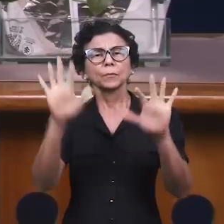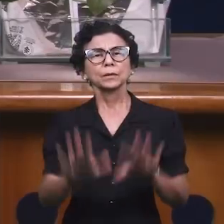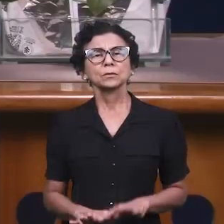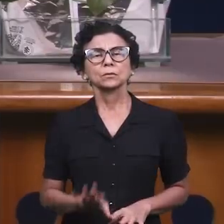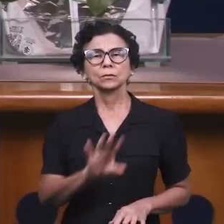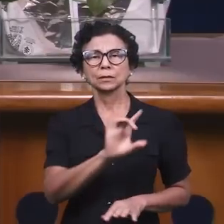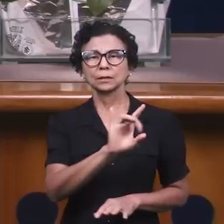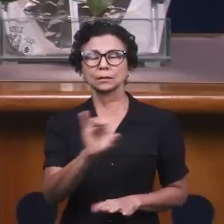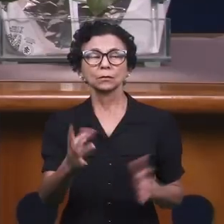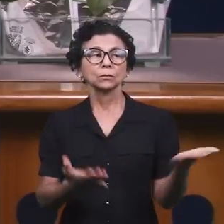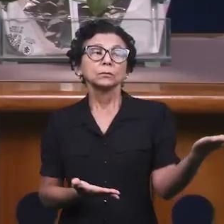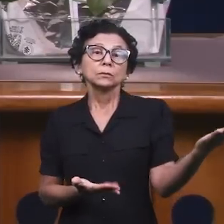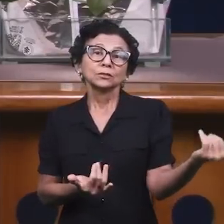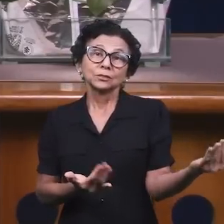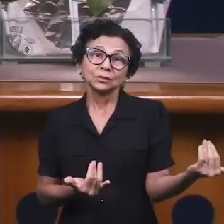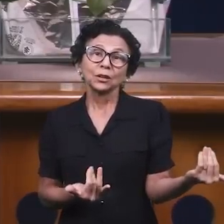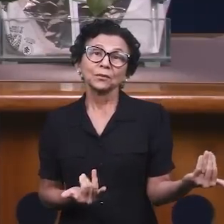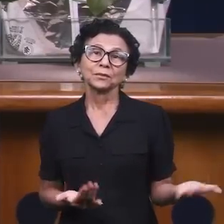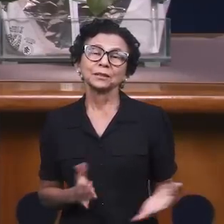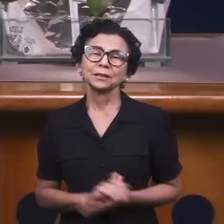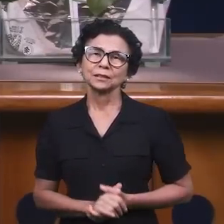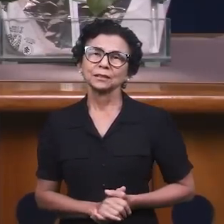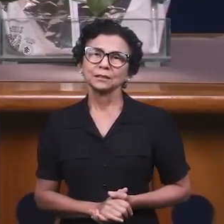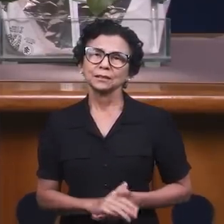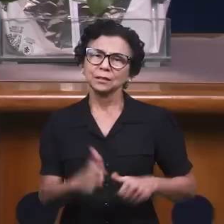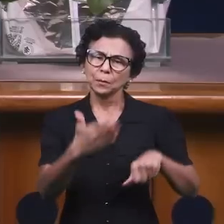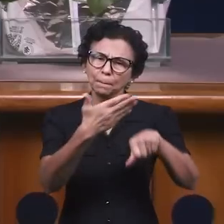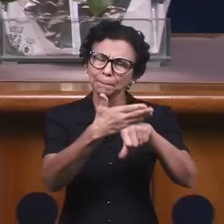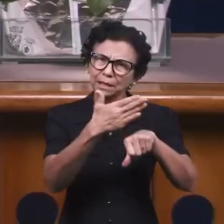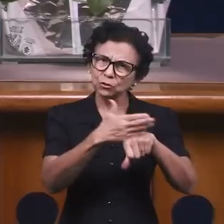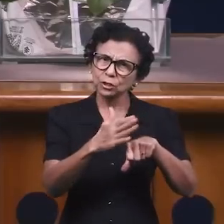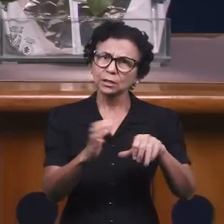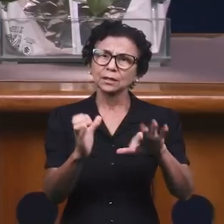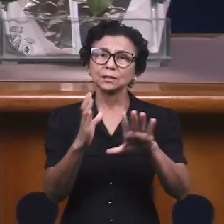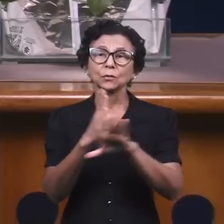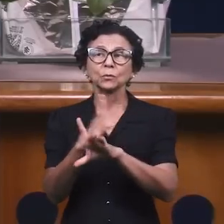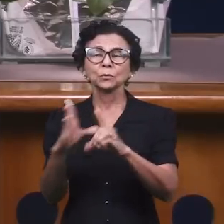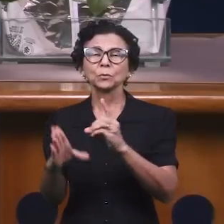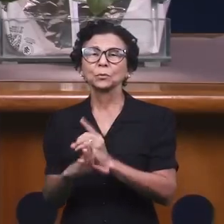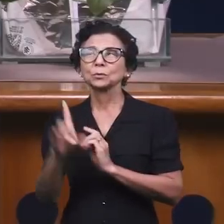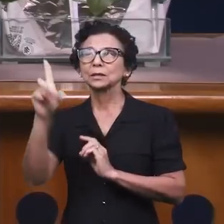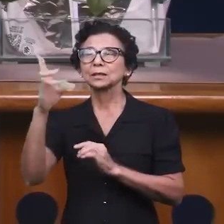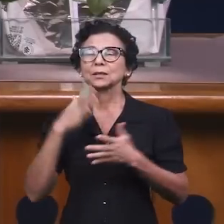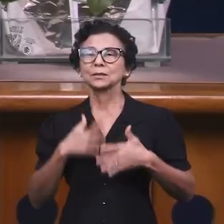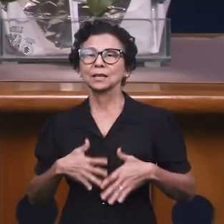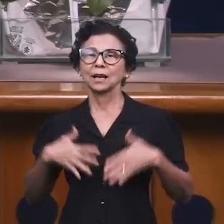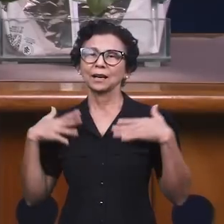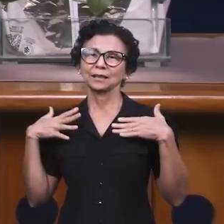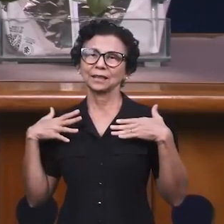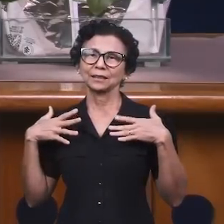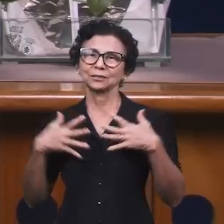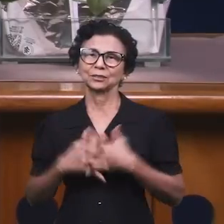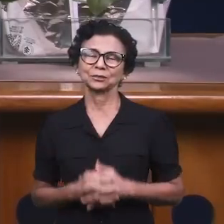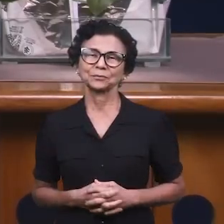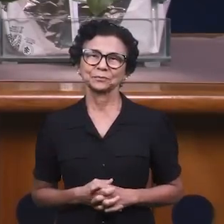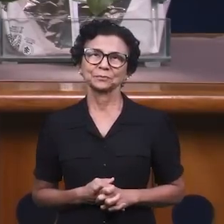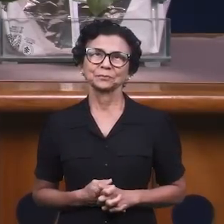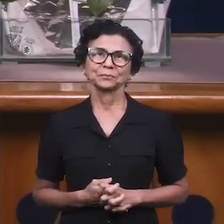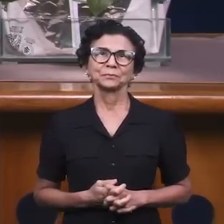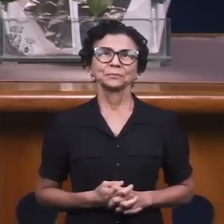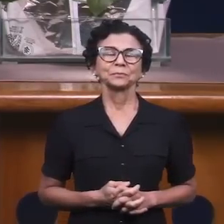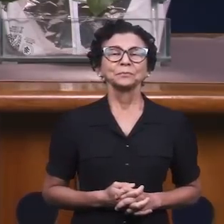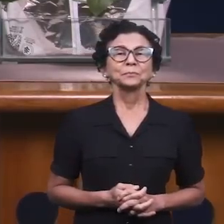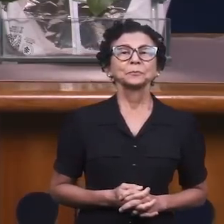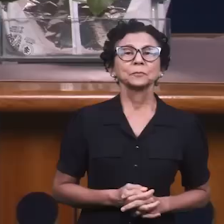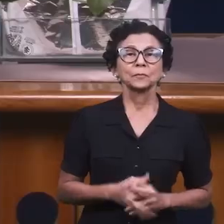um dos jovens e que possa colocar isso em prática, um culto agradável ao Senhor, como a palavra do Senhor nos diz e